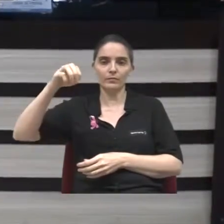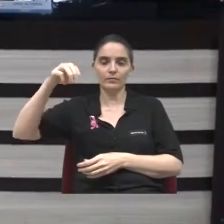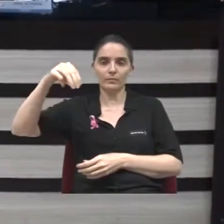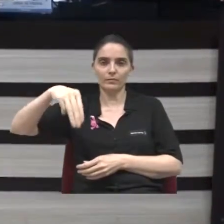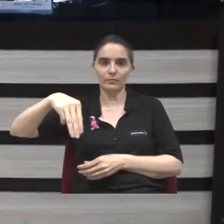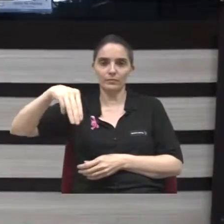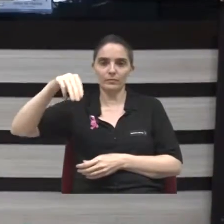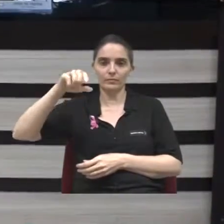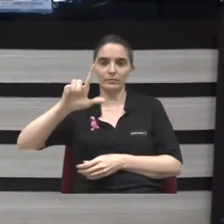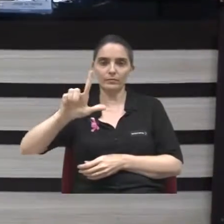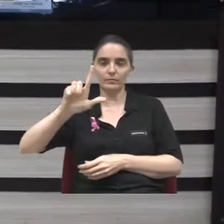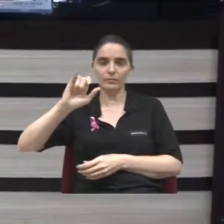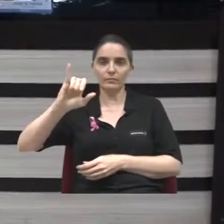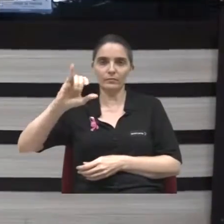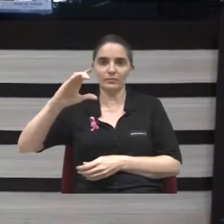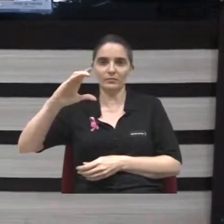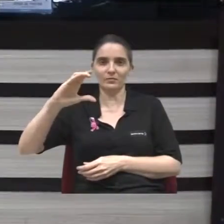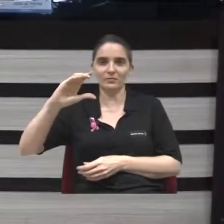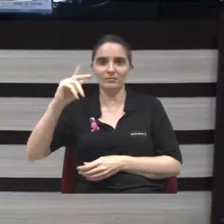Heinrich.